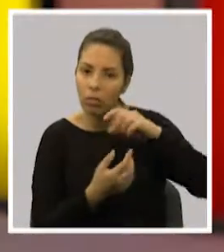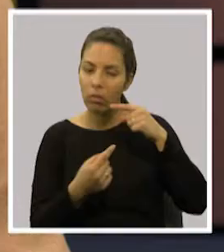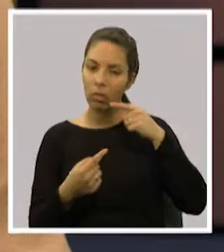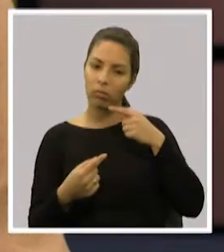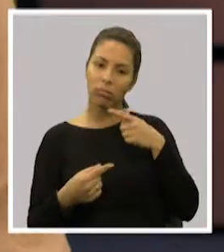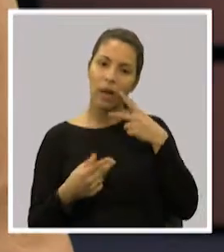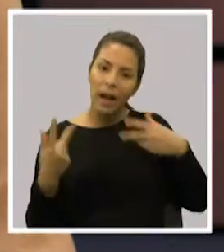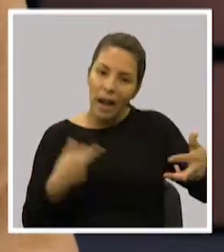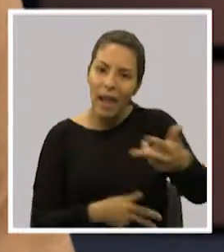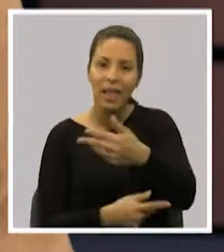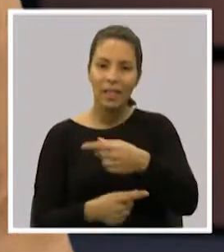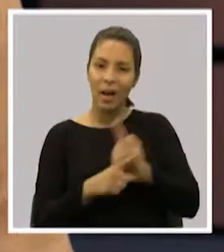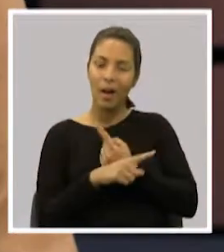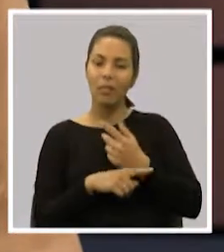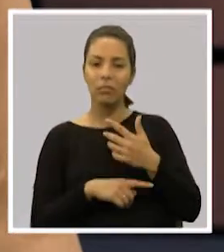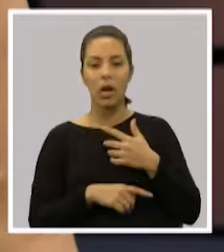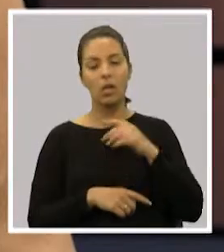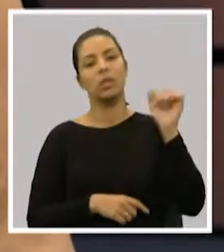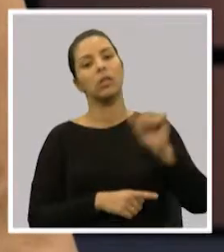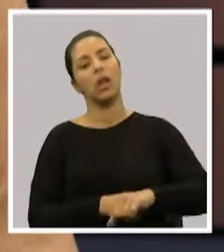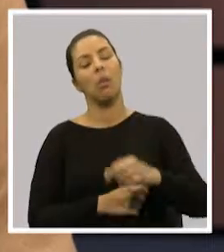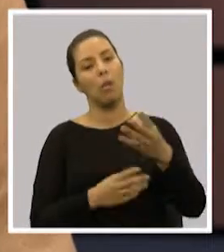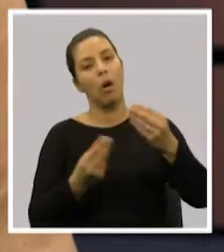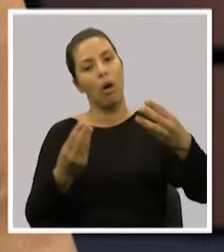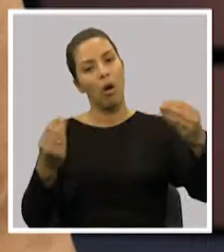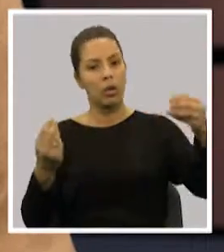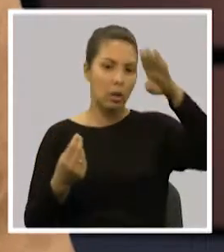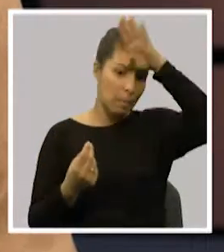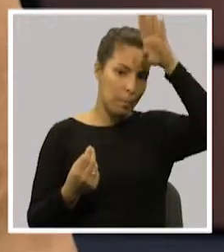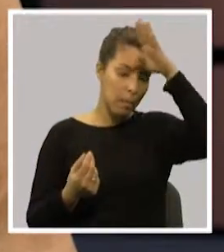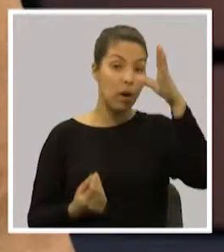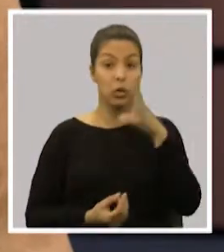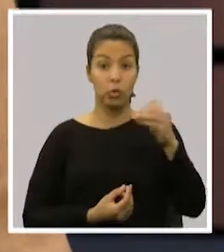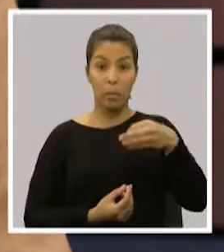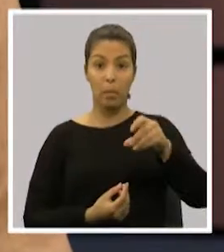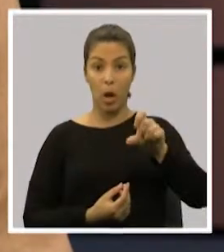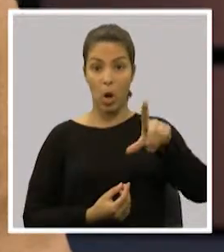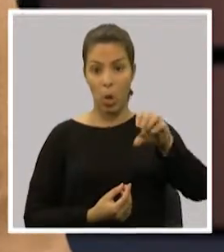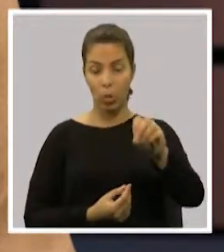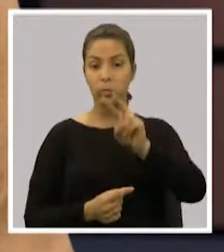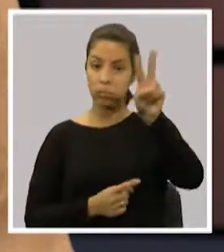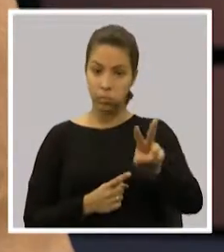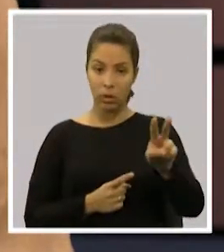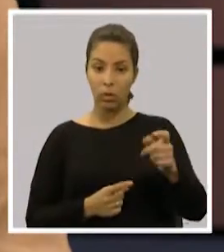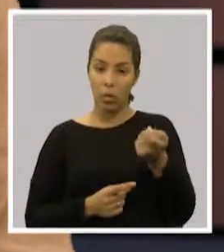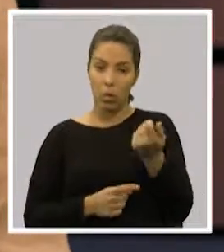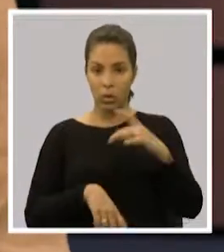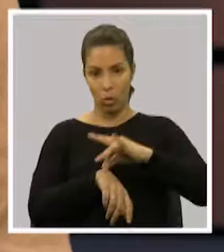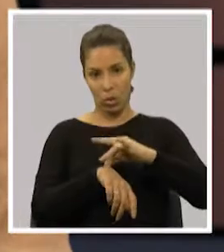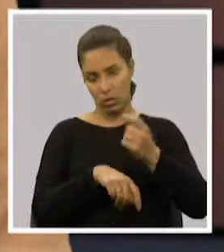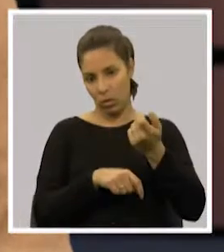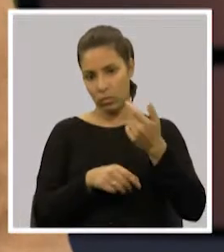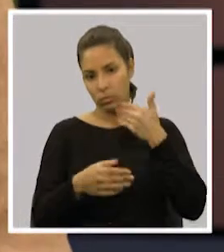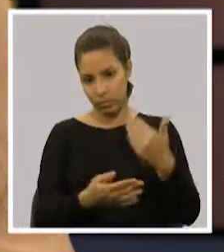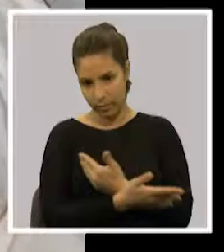exemplo? Nos seus artigos? Há imensas. Então, com o Papa há imensas hipóteses. Quando o Papa João Paulo II, por exemplo, estava na fase final